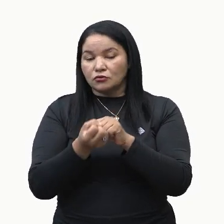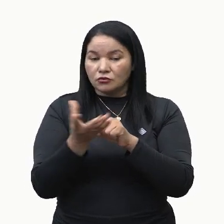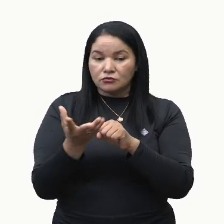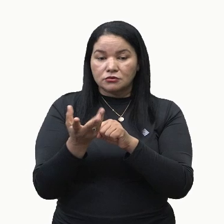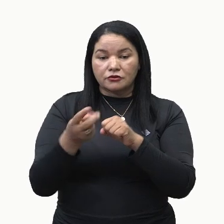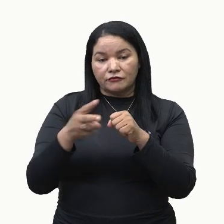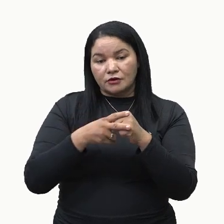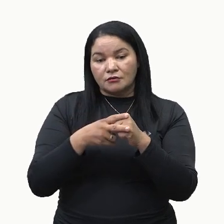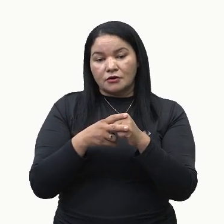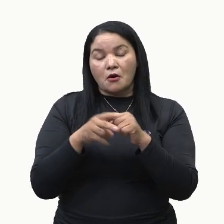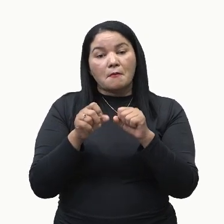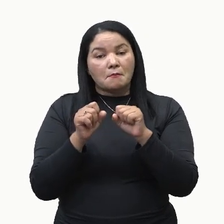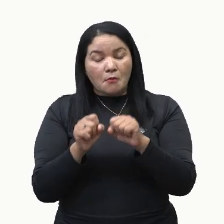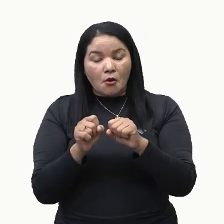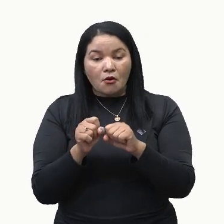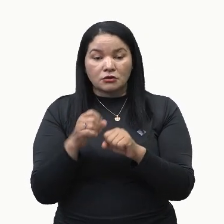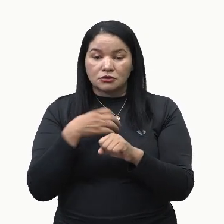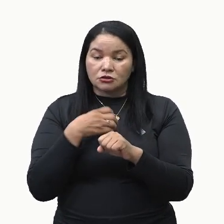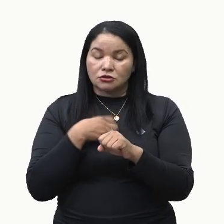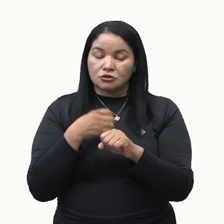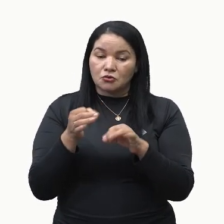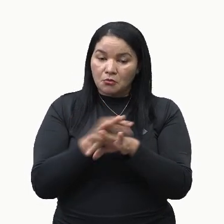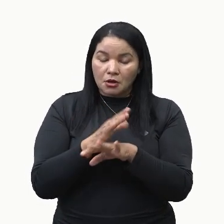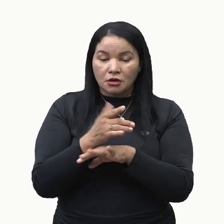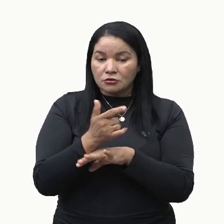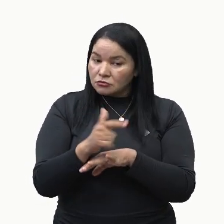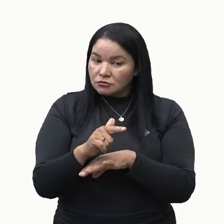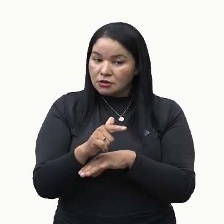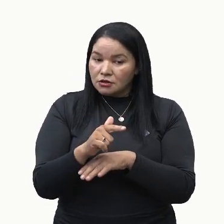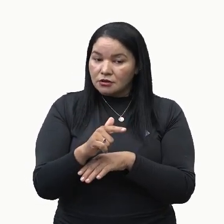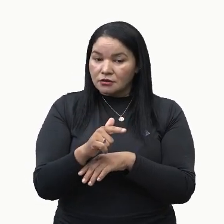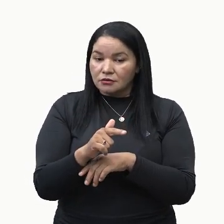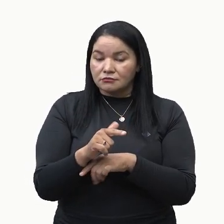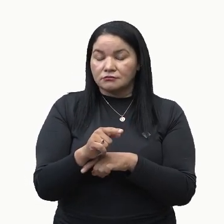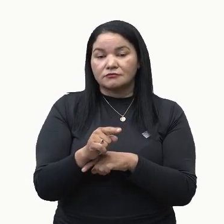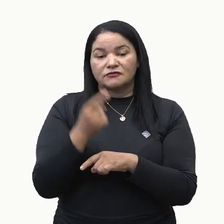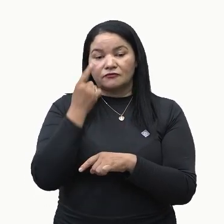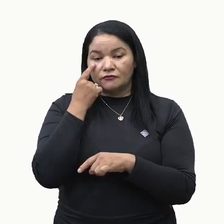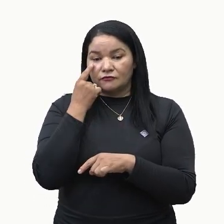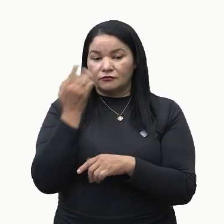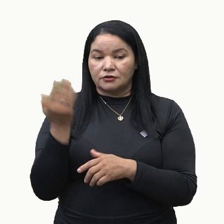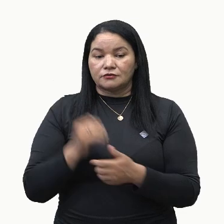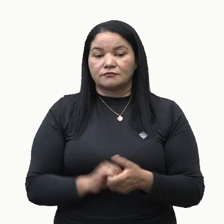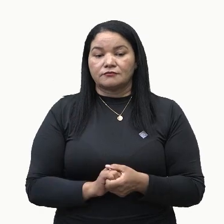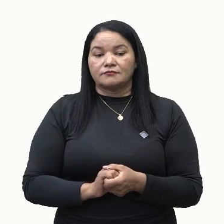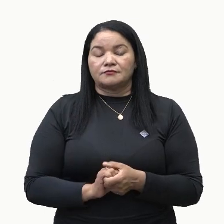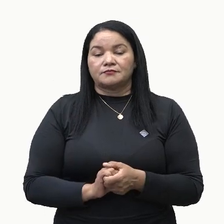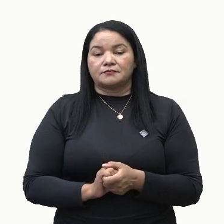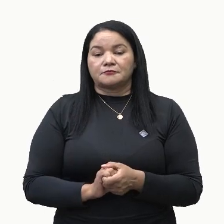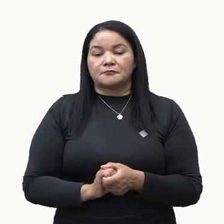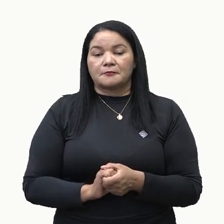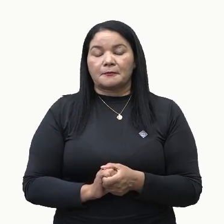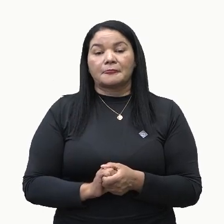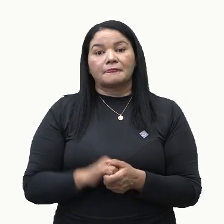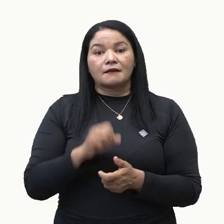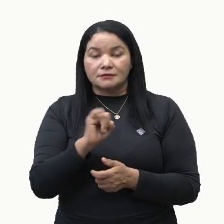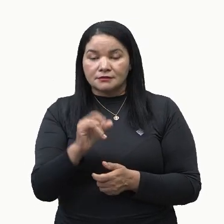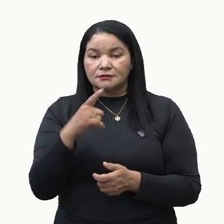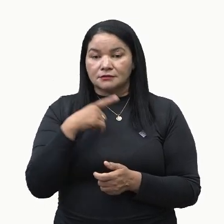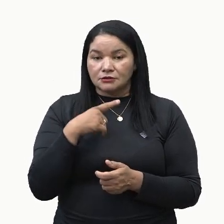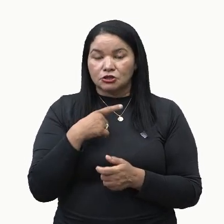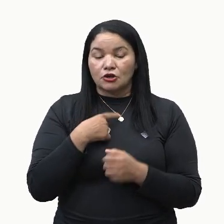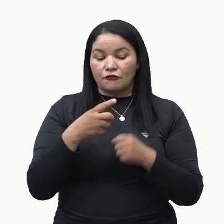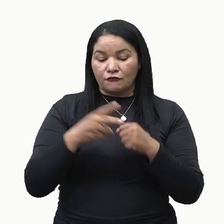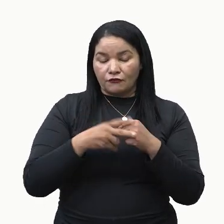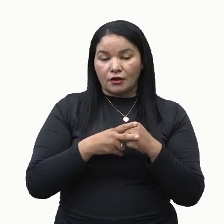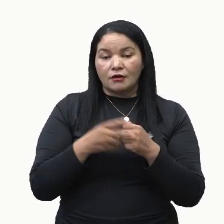sentido completo, ok? Pode não ter sentido completo, observe aí. Mas se ele tiver o verbo, ele é uma oração.